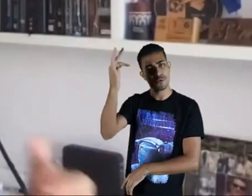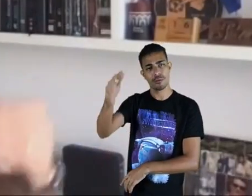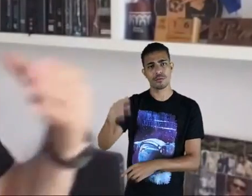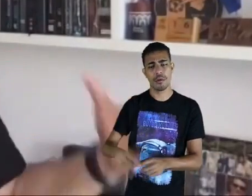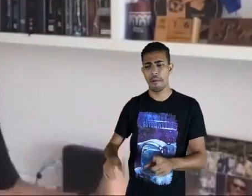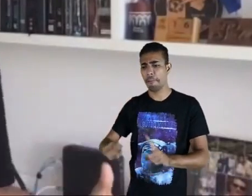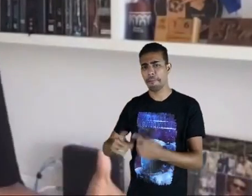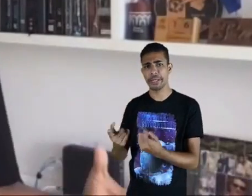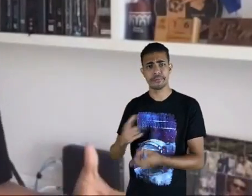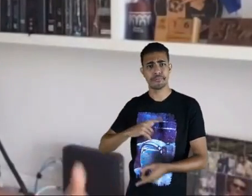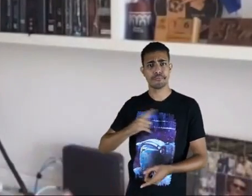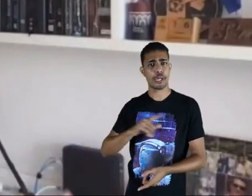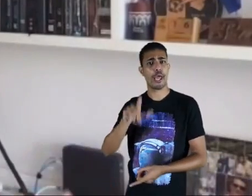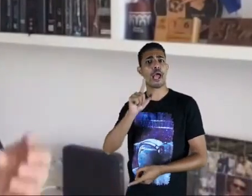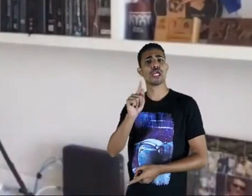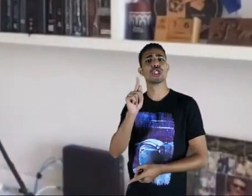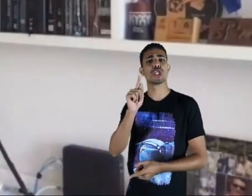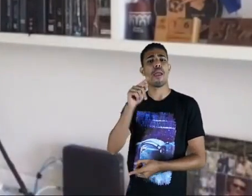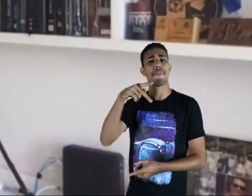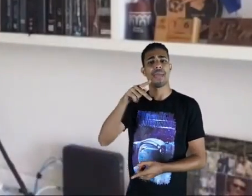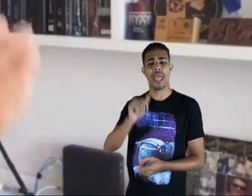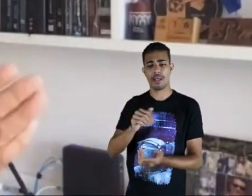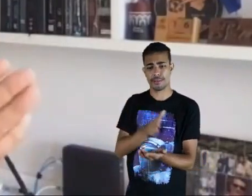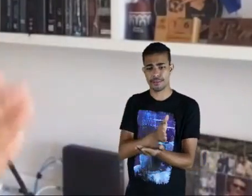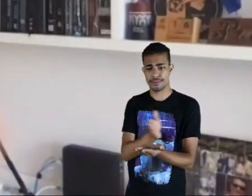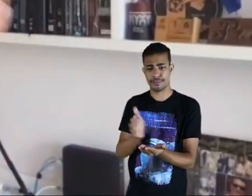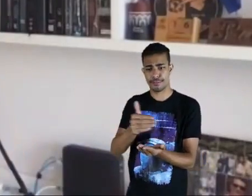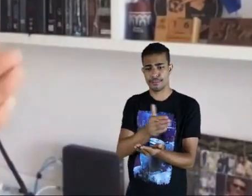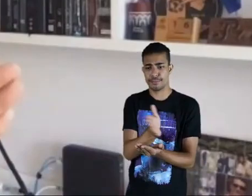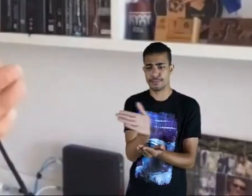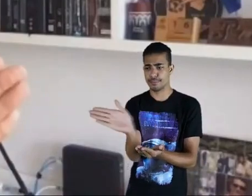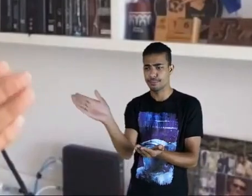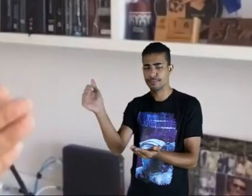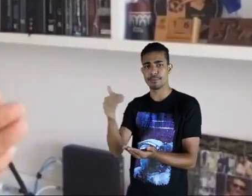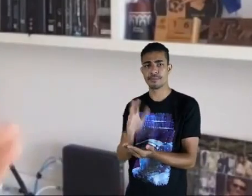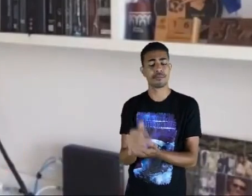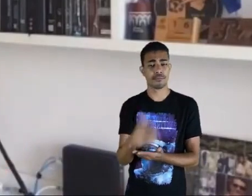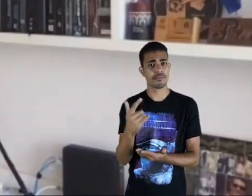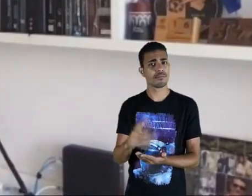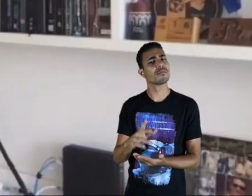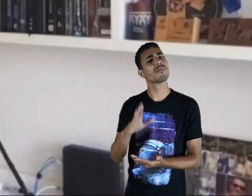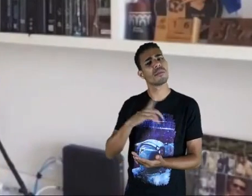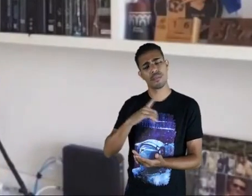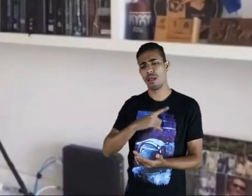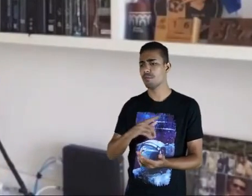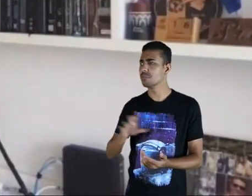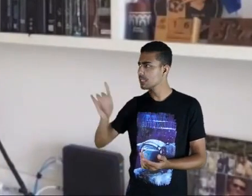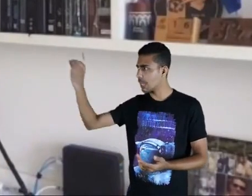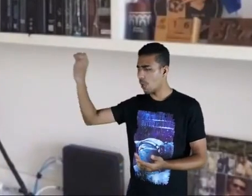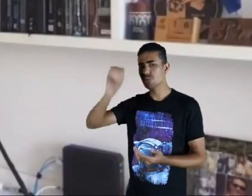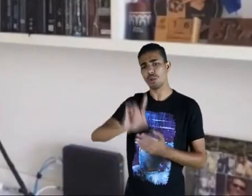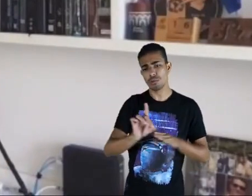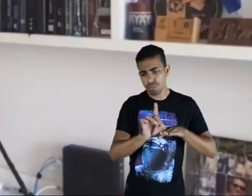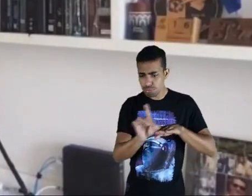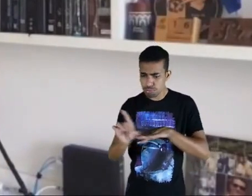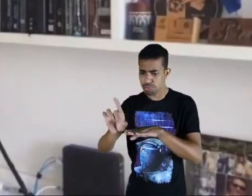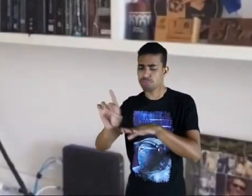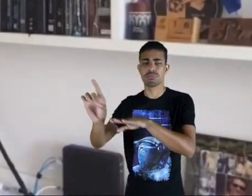mapa, não tinha no GPS. Era uma terra, era um caminho, ele tinha que ir pelo caminho, onde